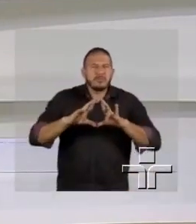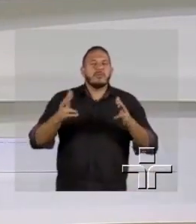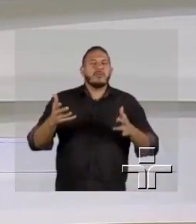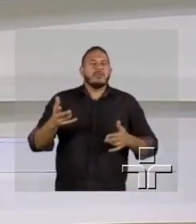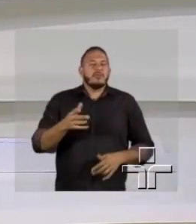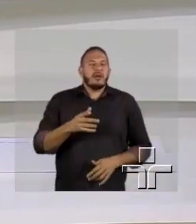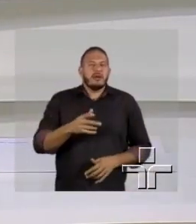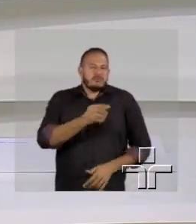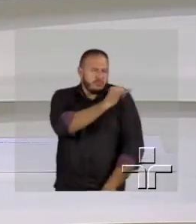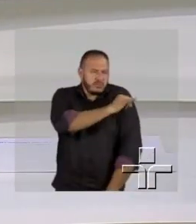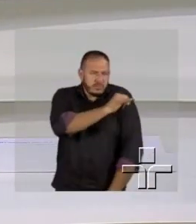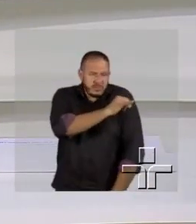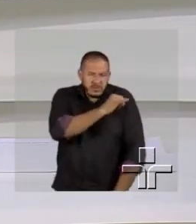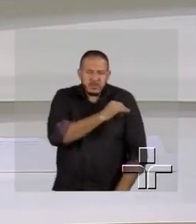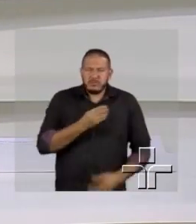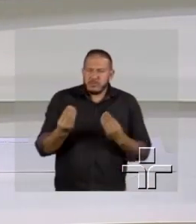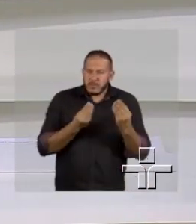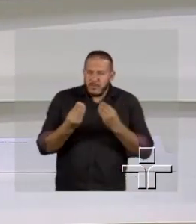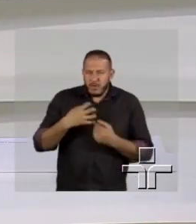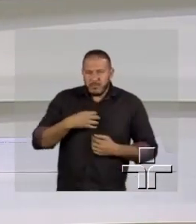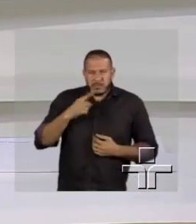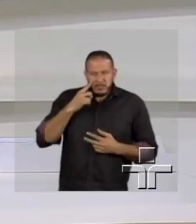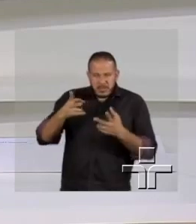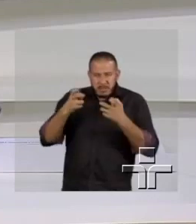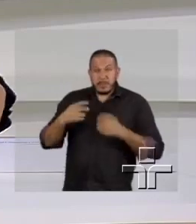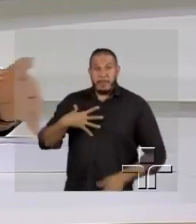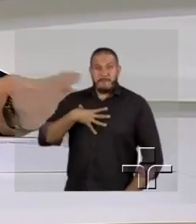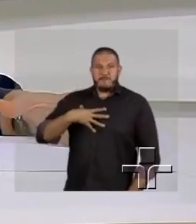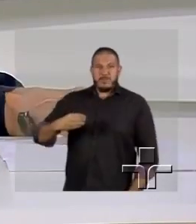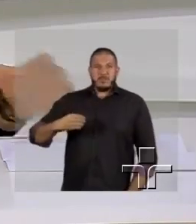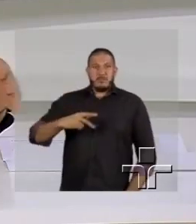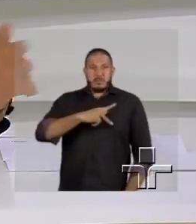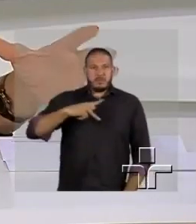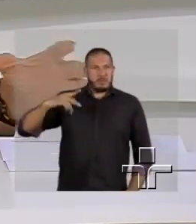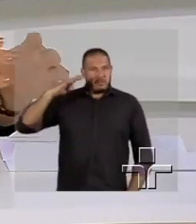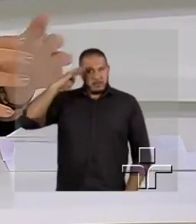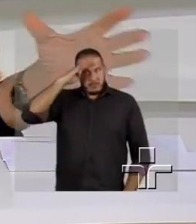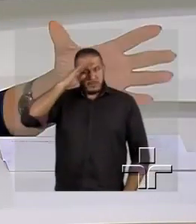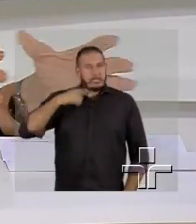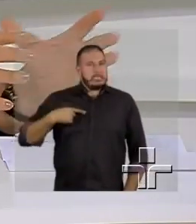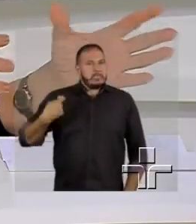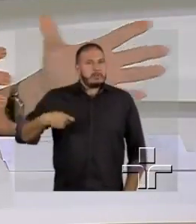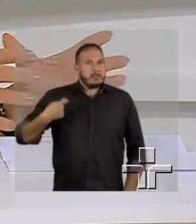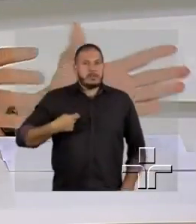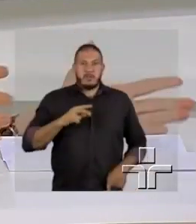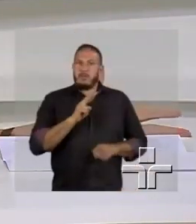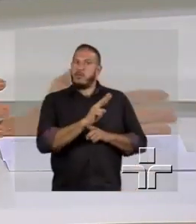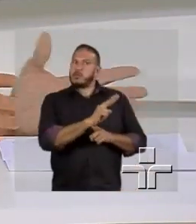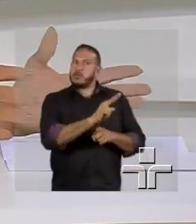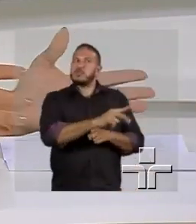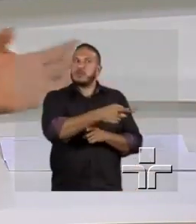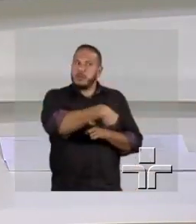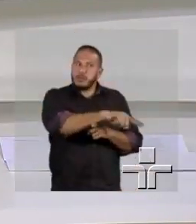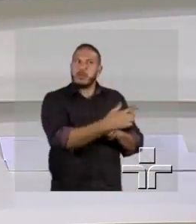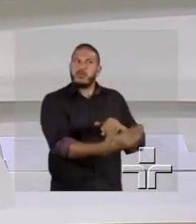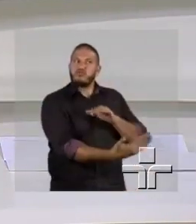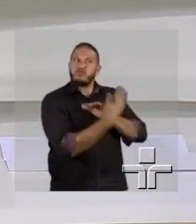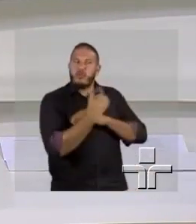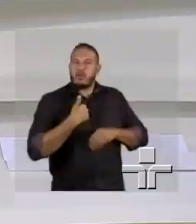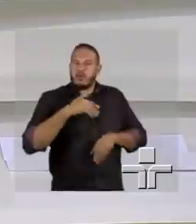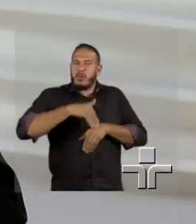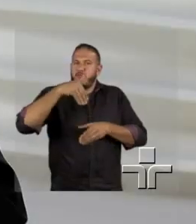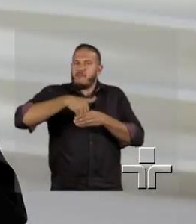muito estreita, e por aí vai. Mas, general, adianta armar mais a polícia, melhorar o salário da polícia, se a própria polícia está contaminada pelas